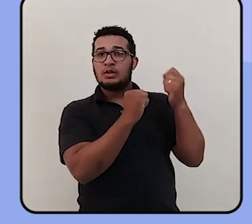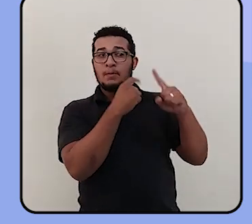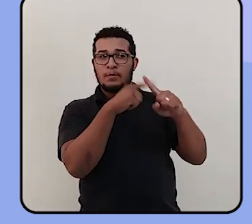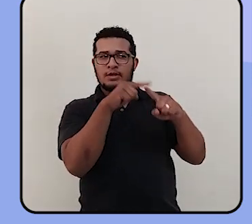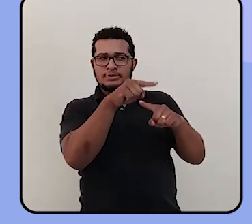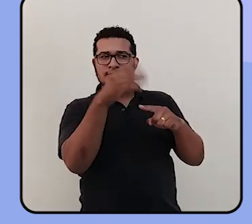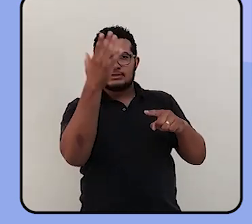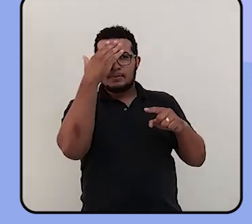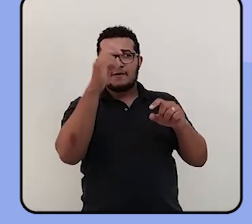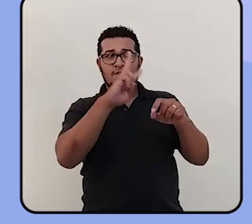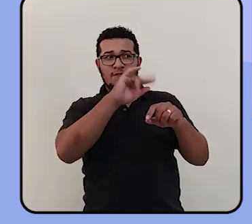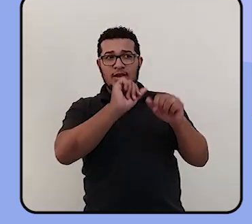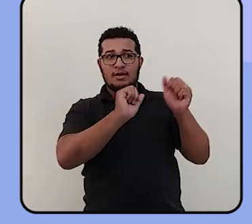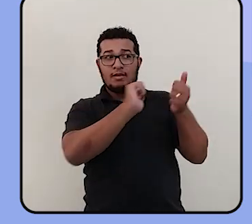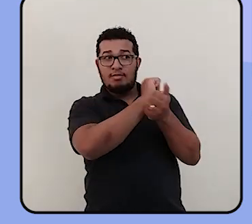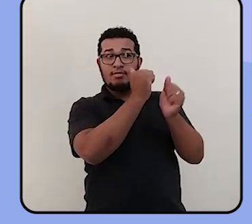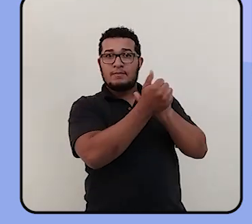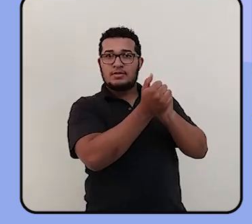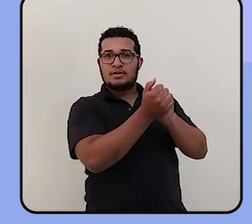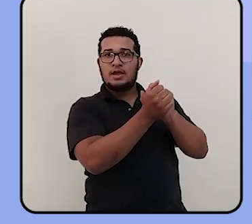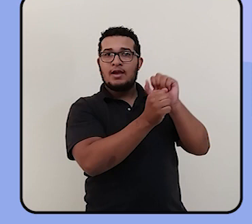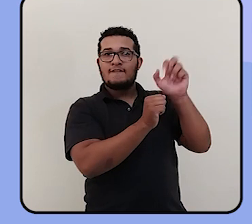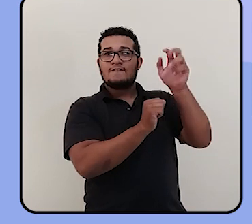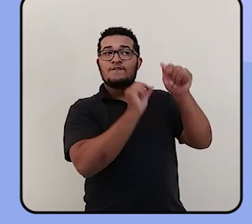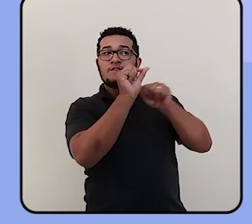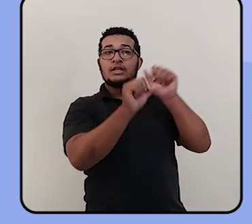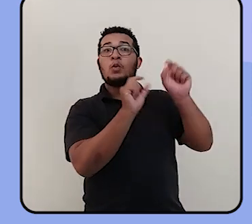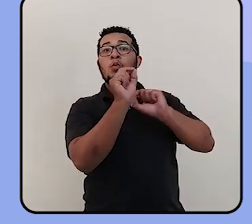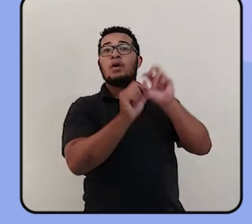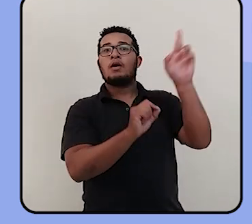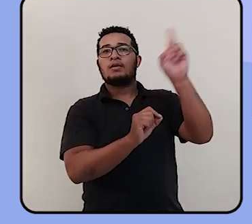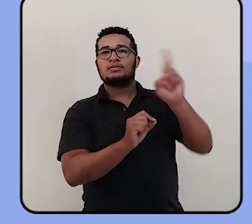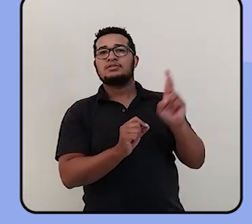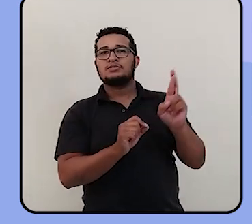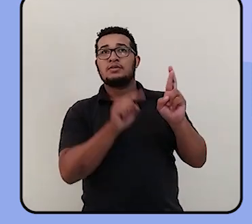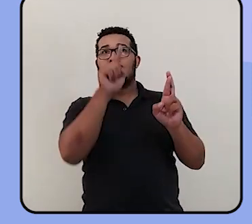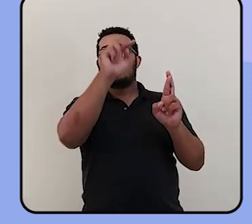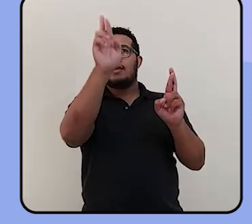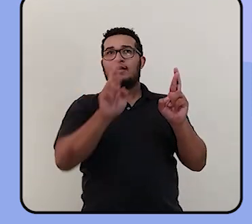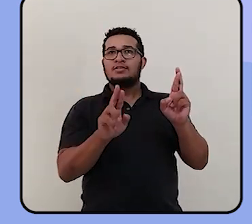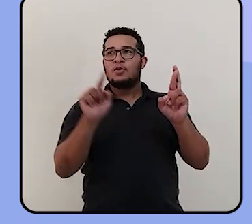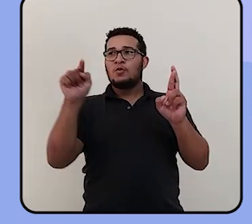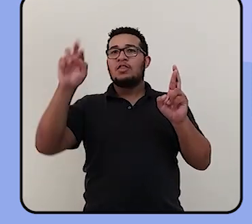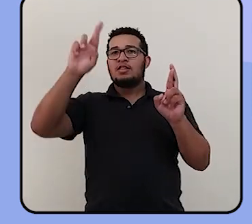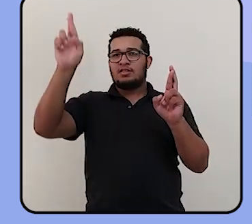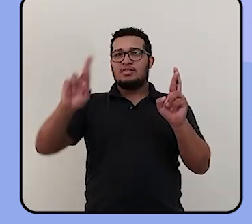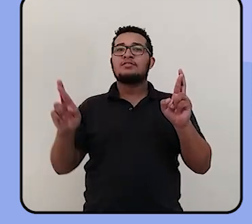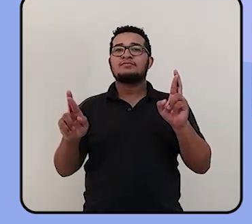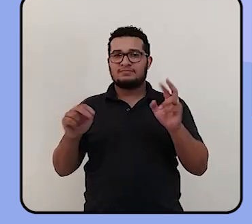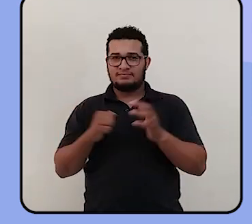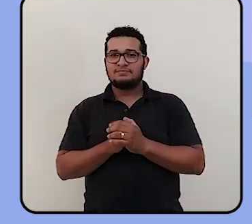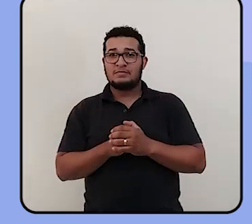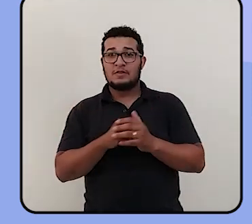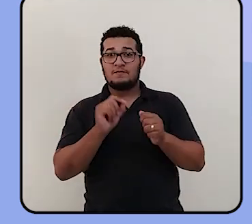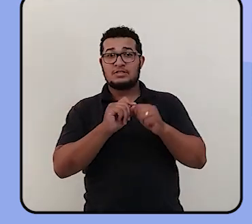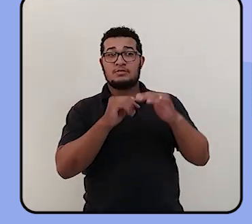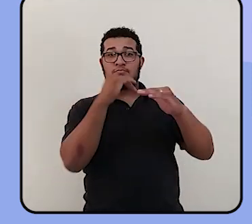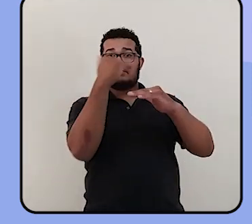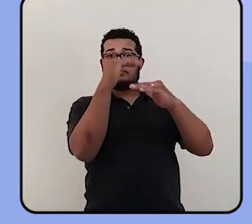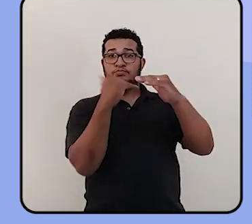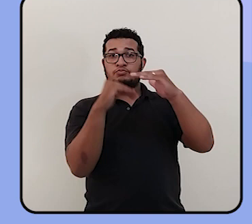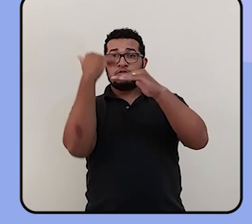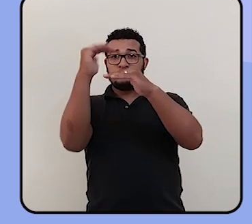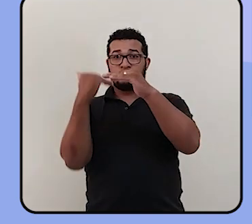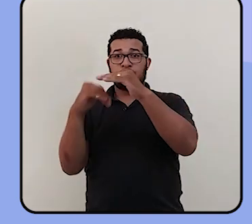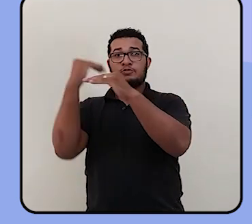vai virar a razão 5 para x. Agora, presta bem atenção no que vai acontecer aqui. Nessa coluna,